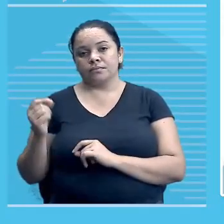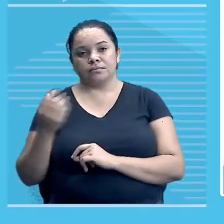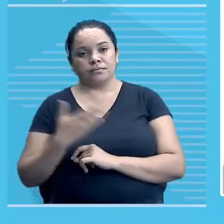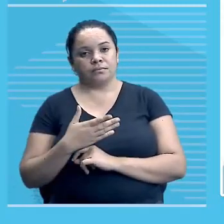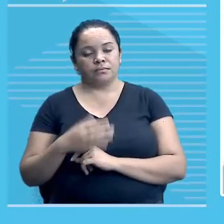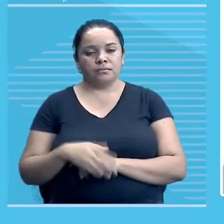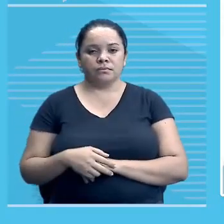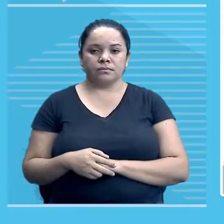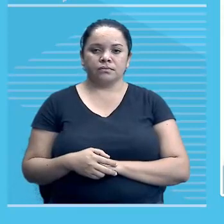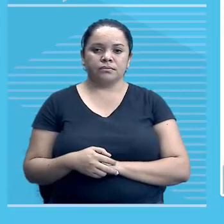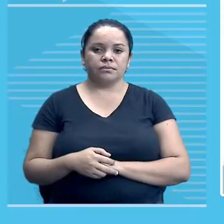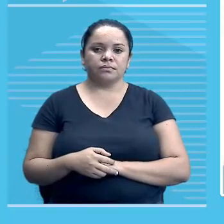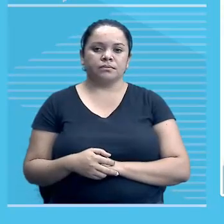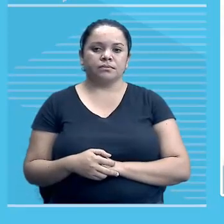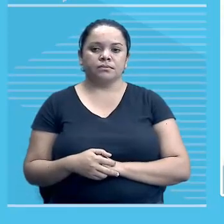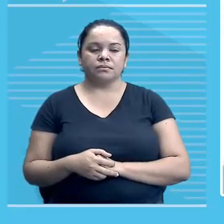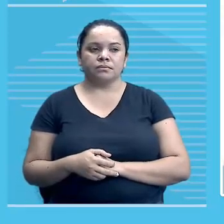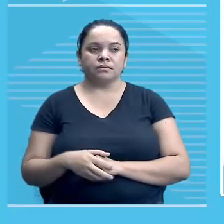Menos